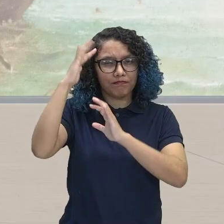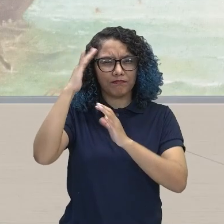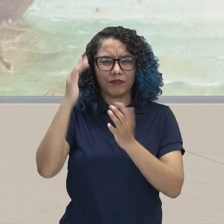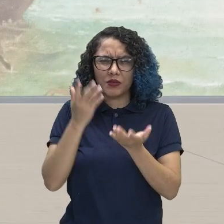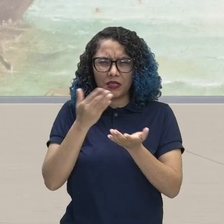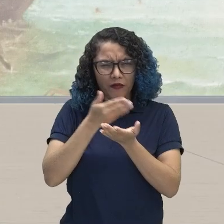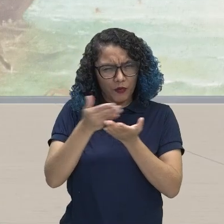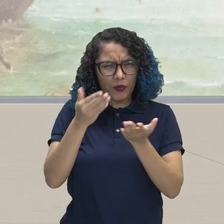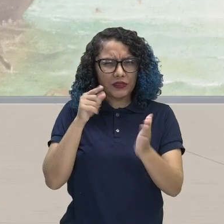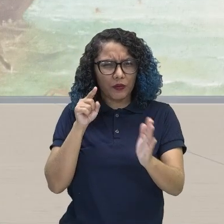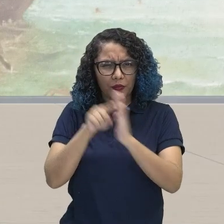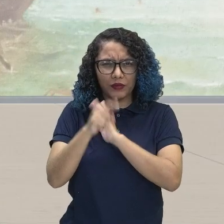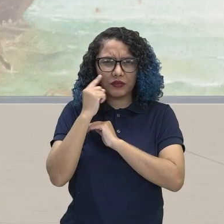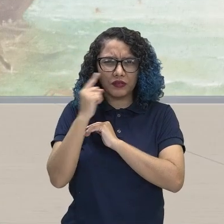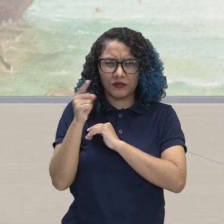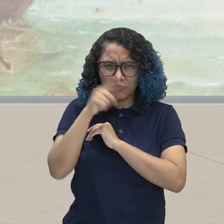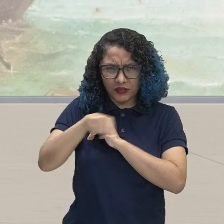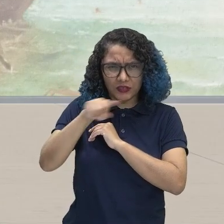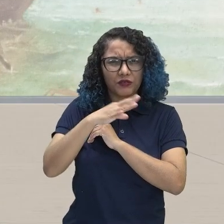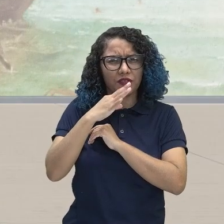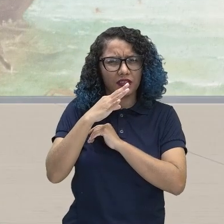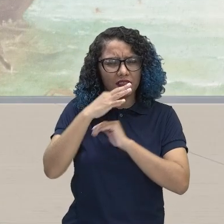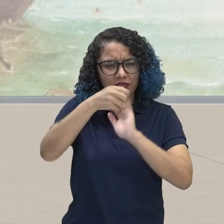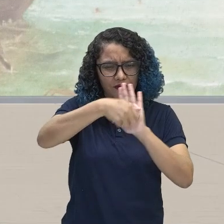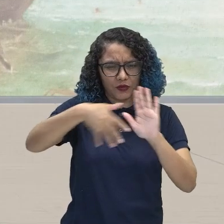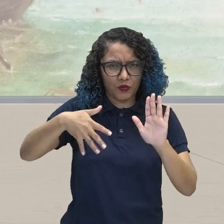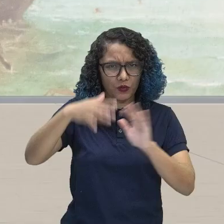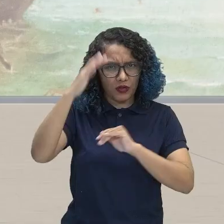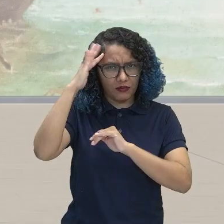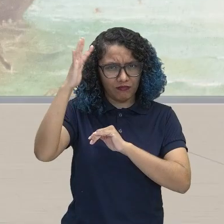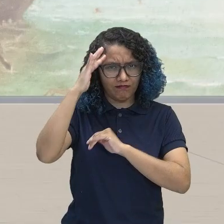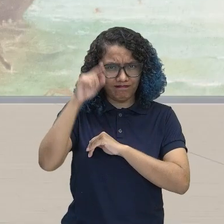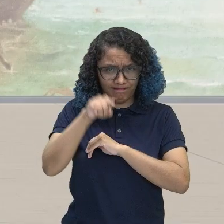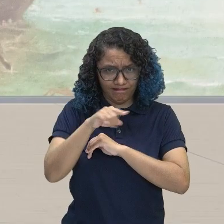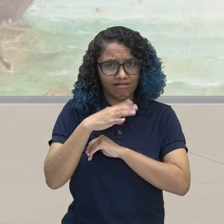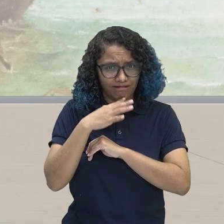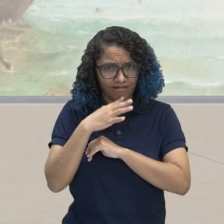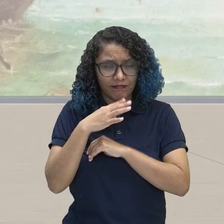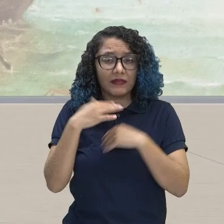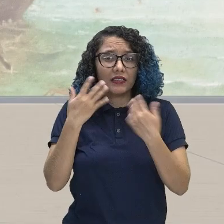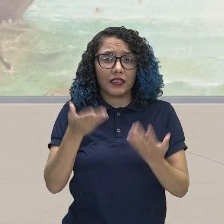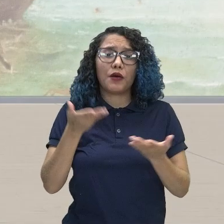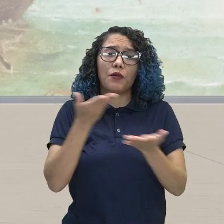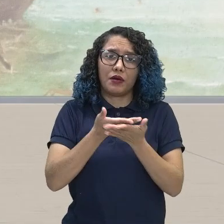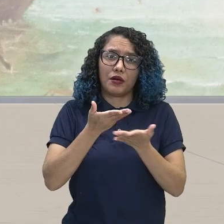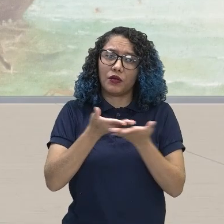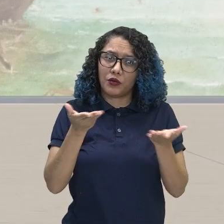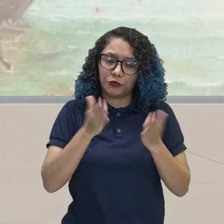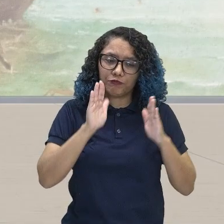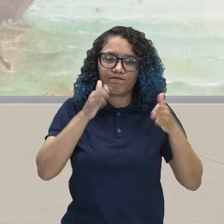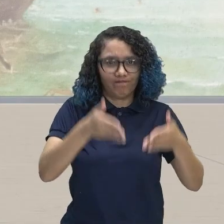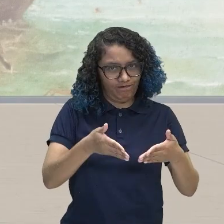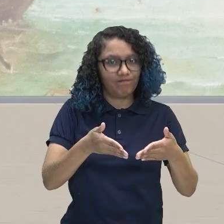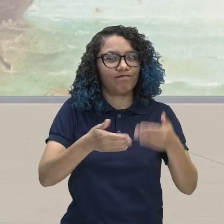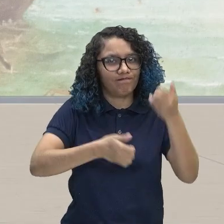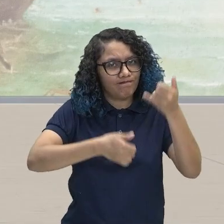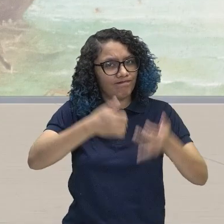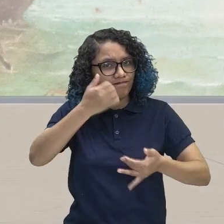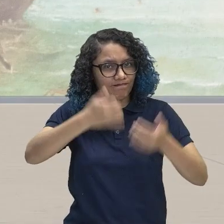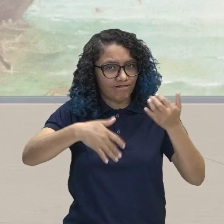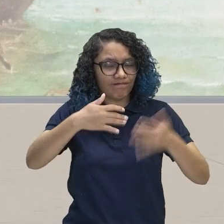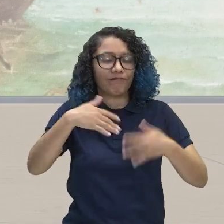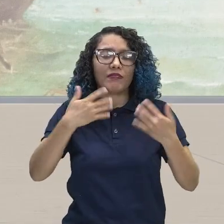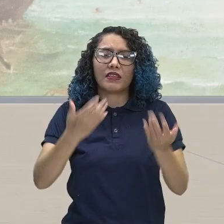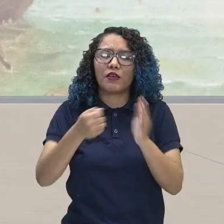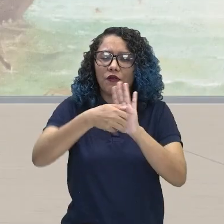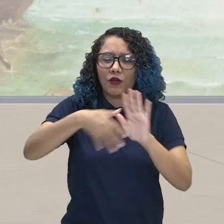ouviram falar das figuras de pensamento? Pois é, então a nossa aula hoje vai tratar desse assunto, né? As figuras de